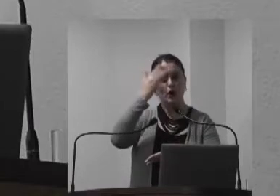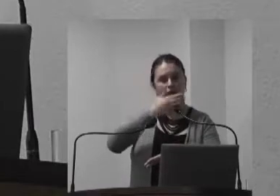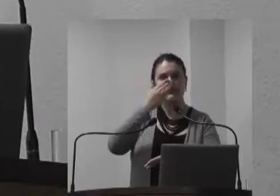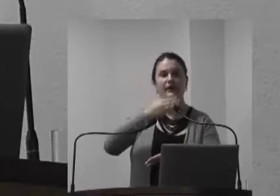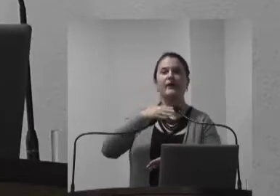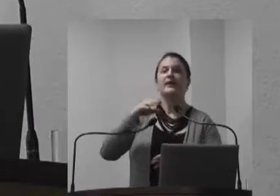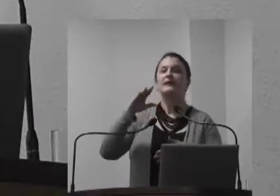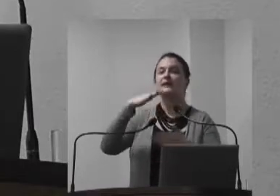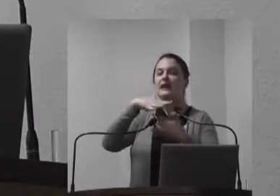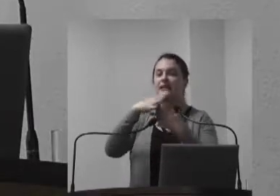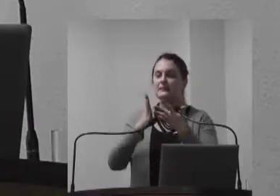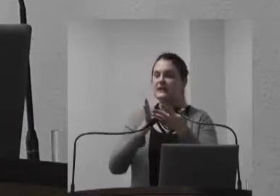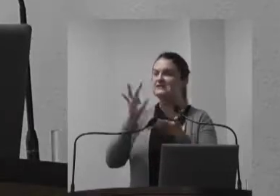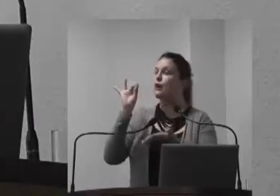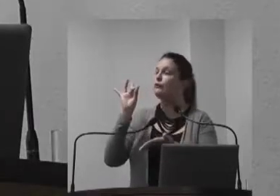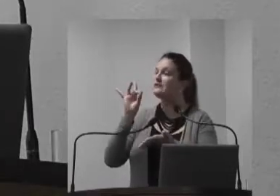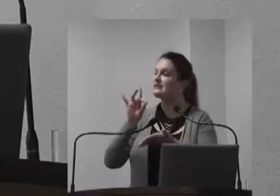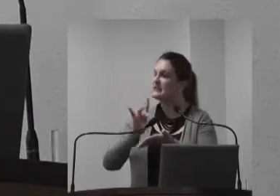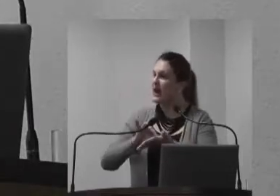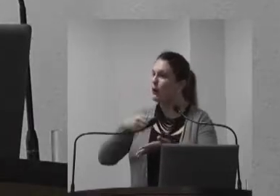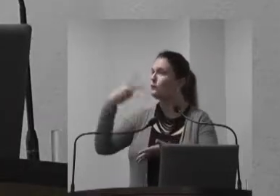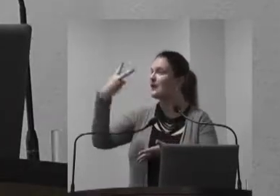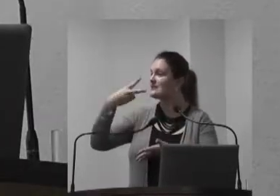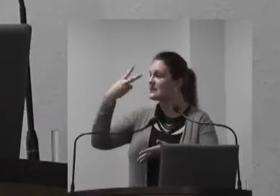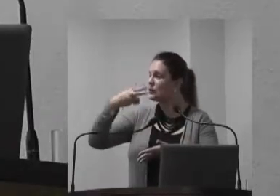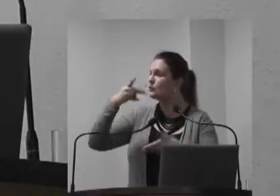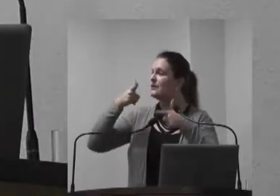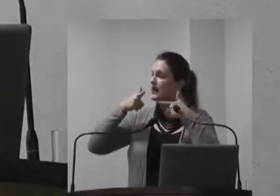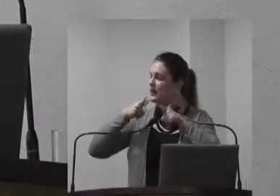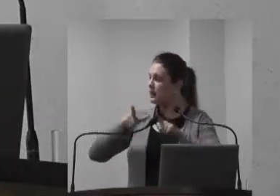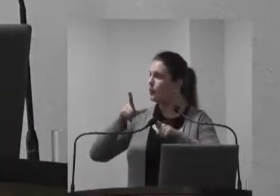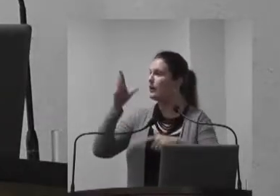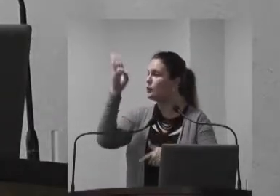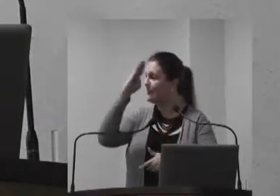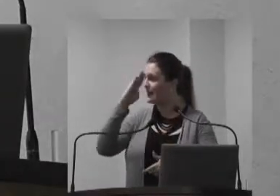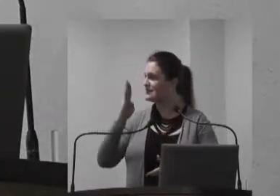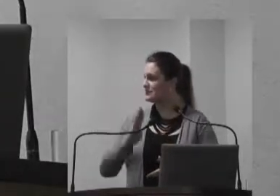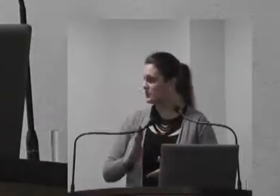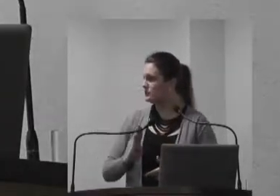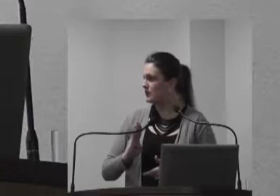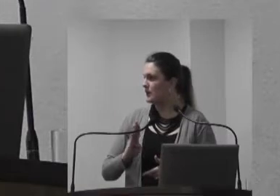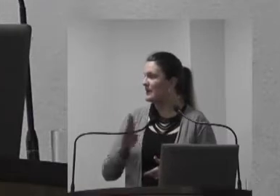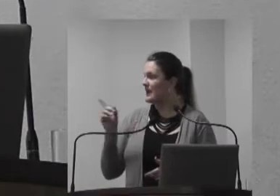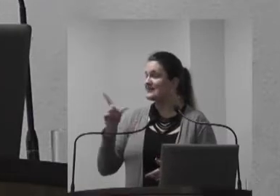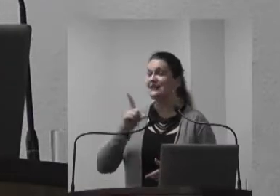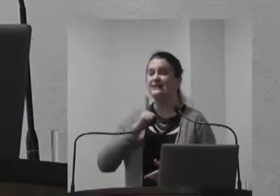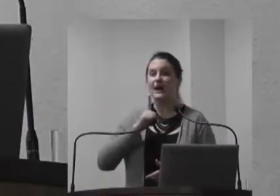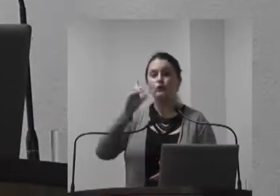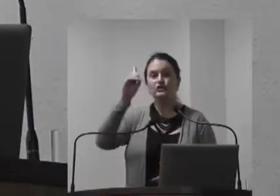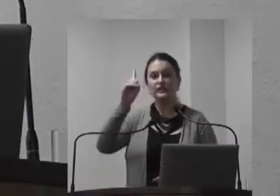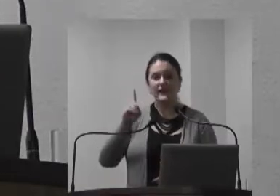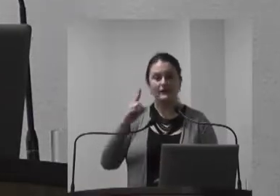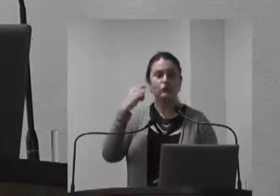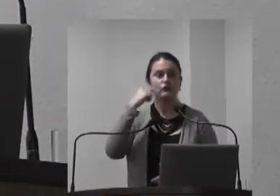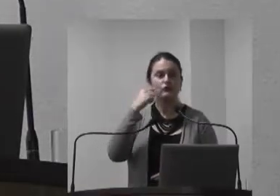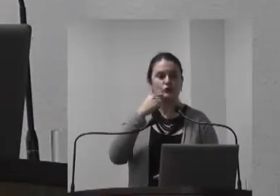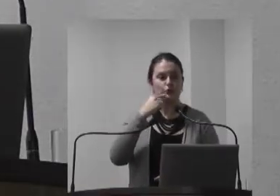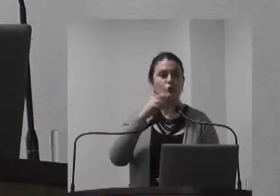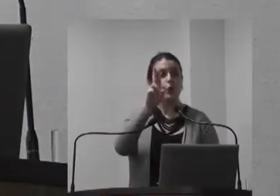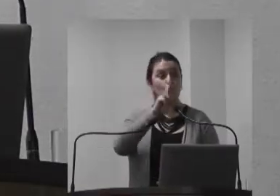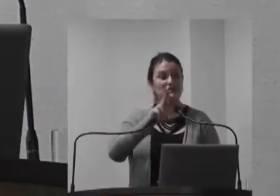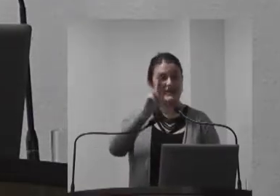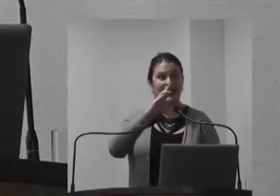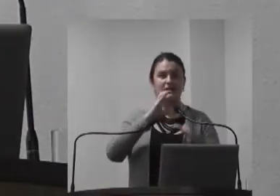que prova que a Libras é oficial, que é a segunda língua do Brasil, e essa que dá o direito